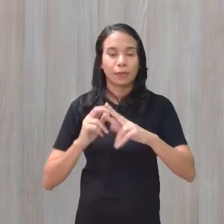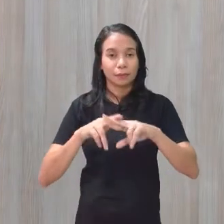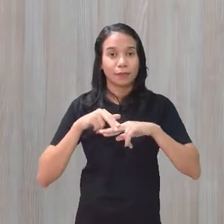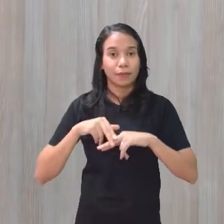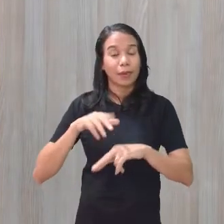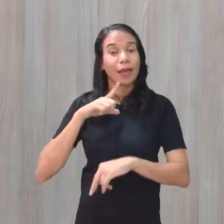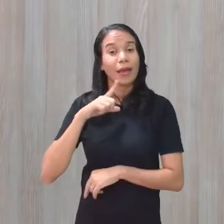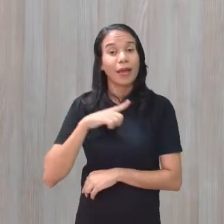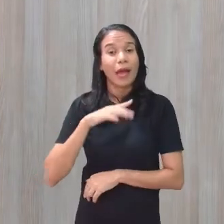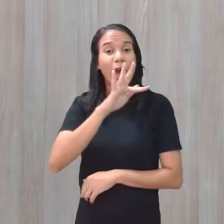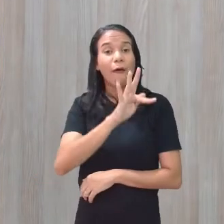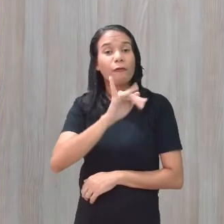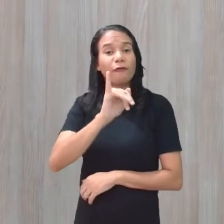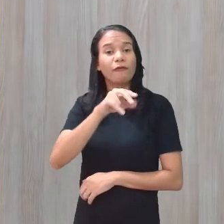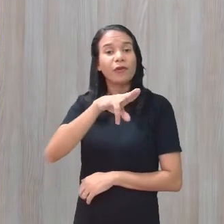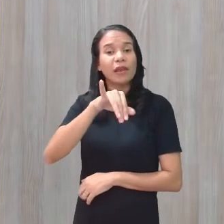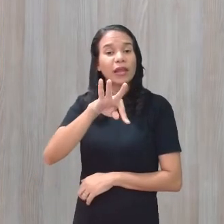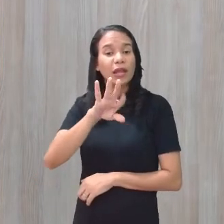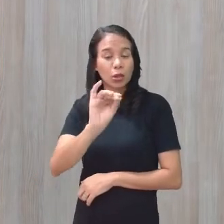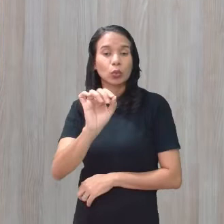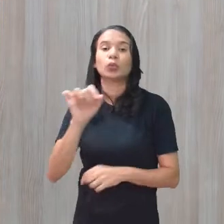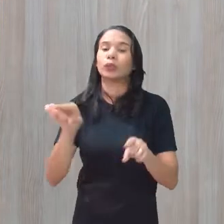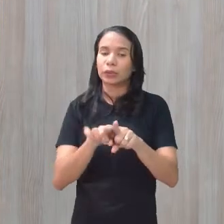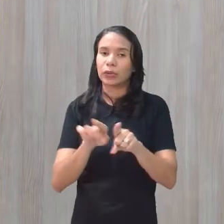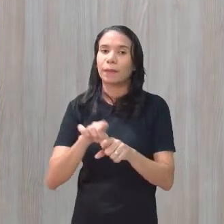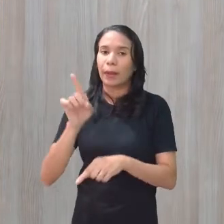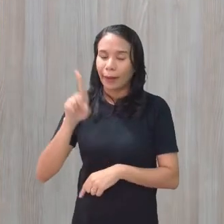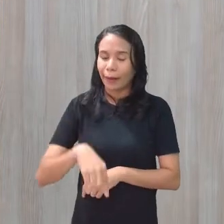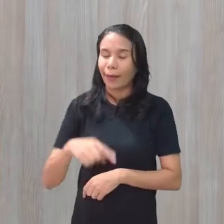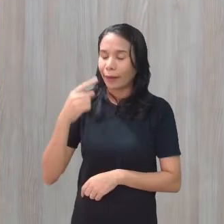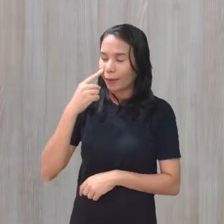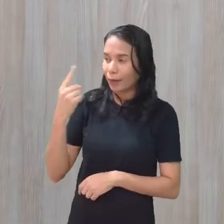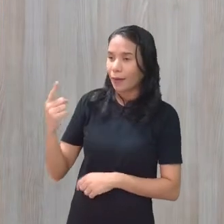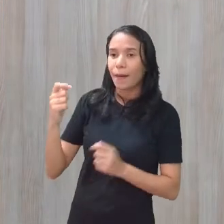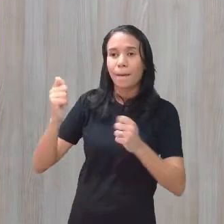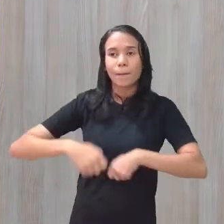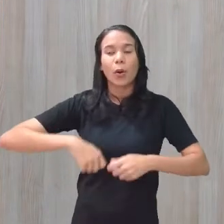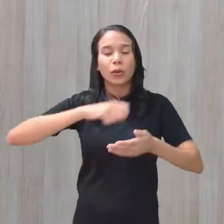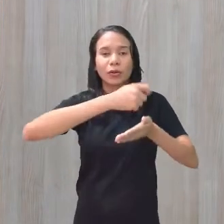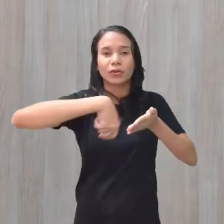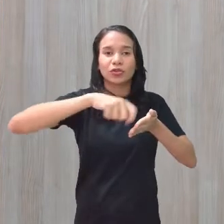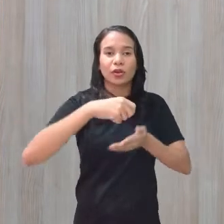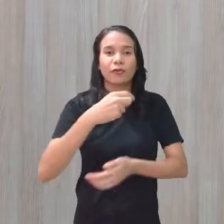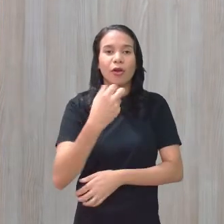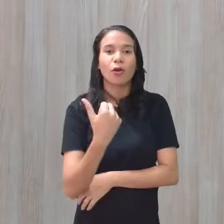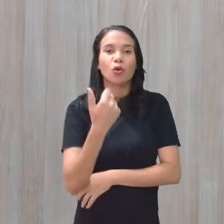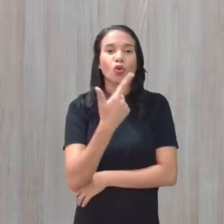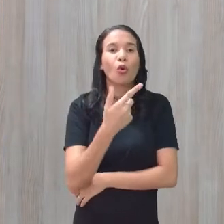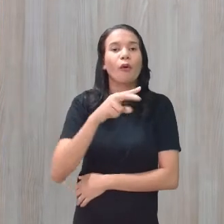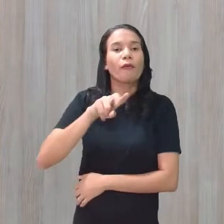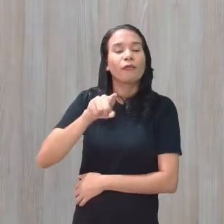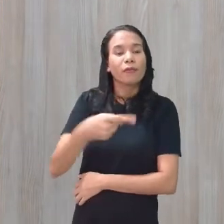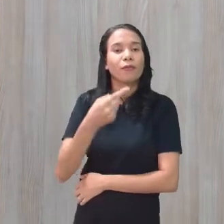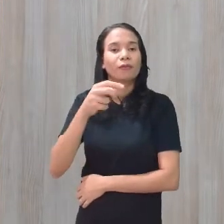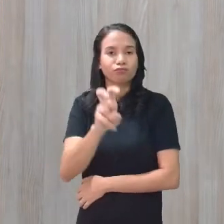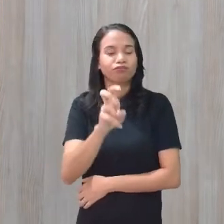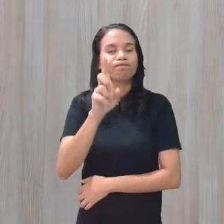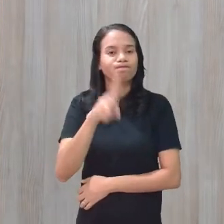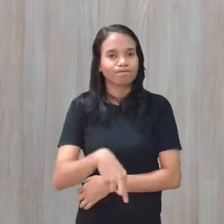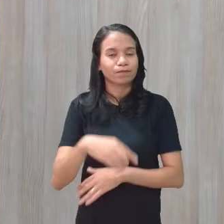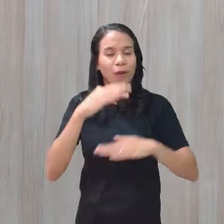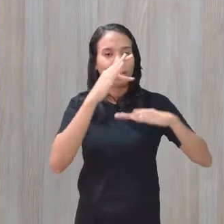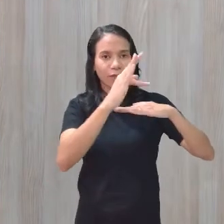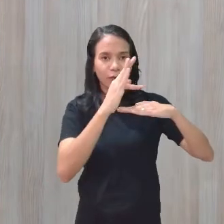decimais finitos também são racionais, porque eu posso escrever 12,5 na forma de uma fração,